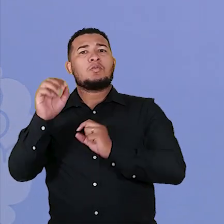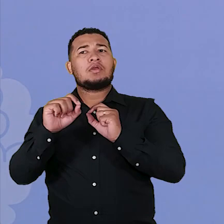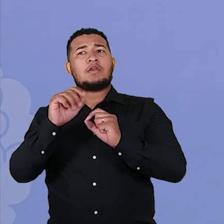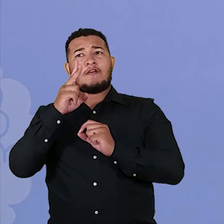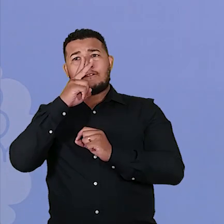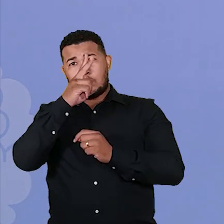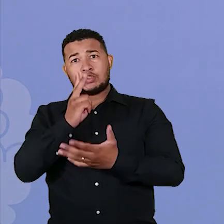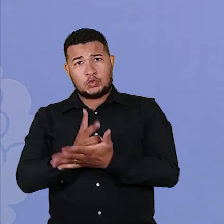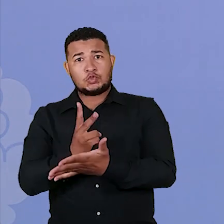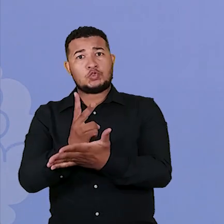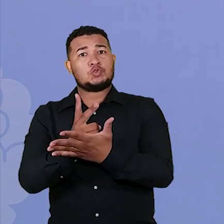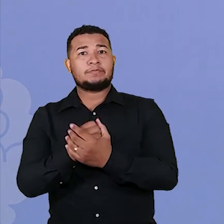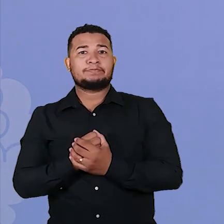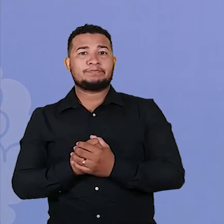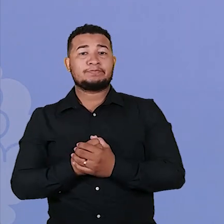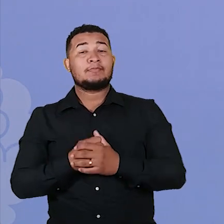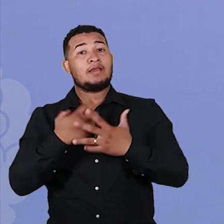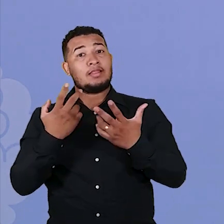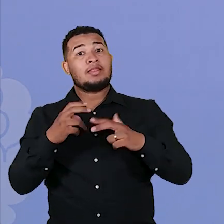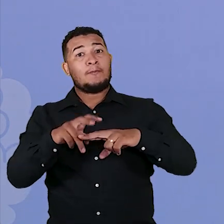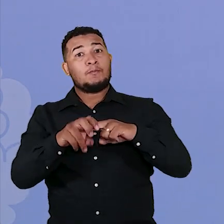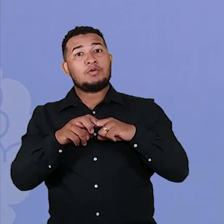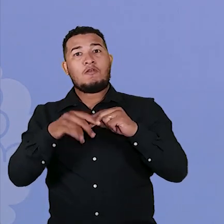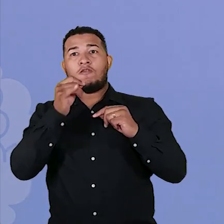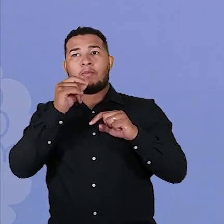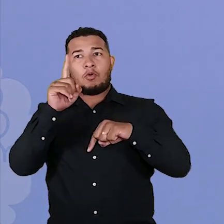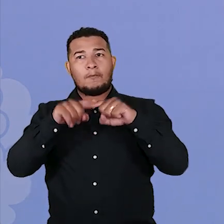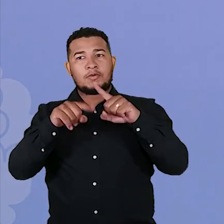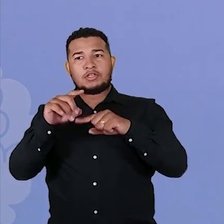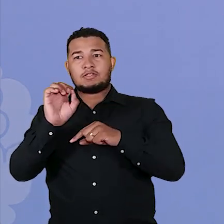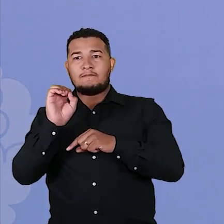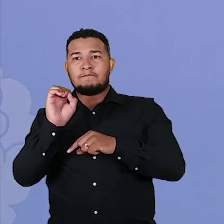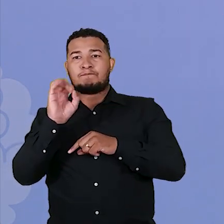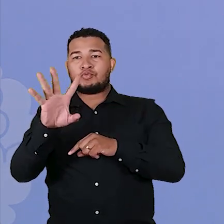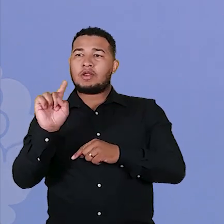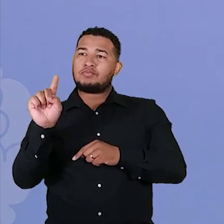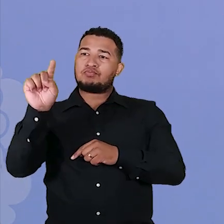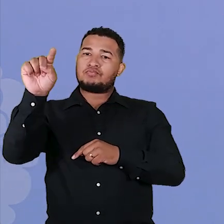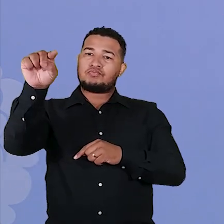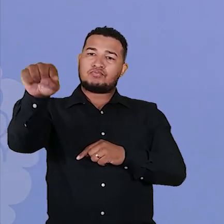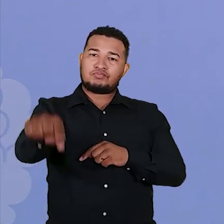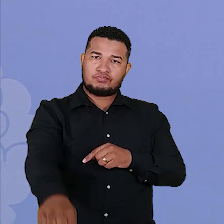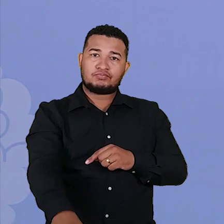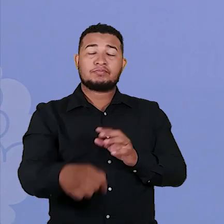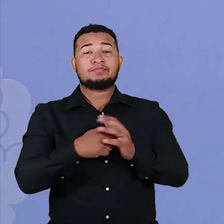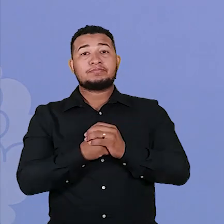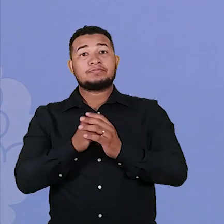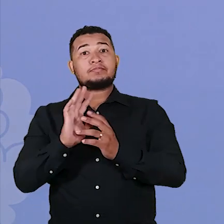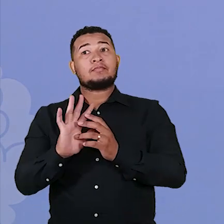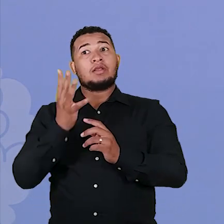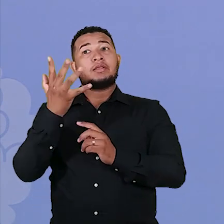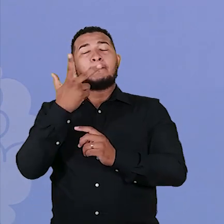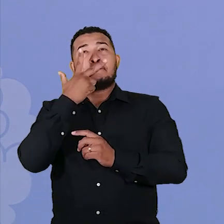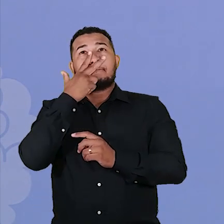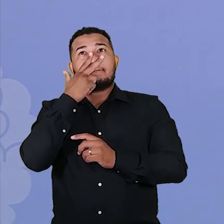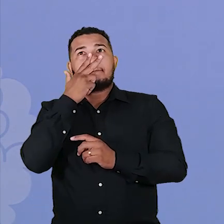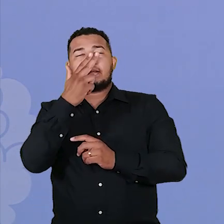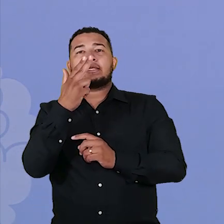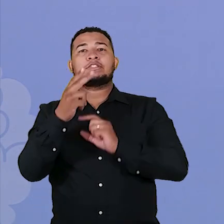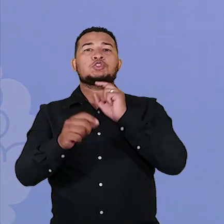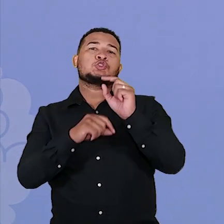a força continuava com o objeto por isso que quando você joga bola bola cai e isso meio que